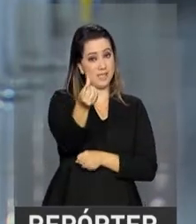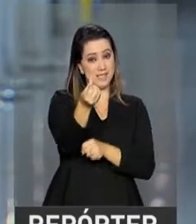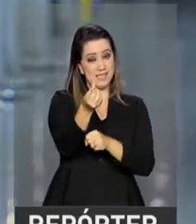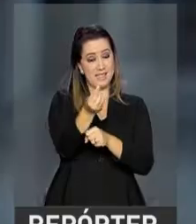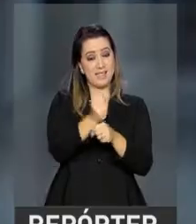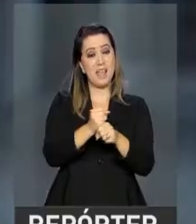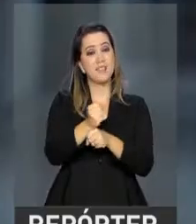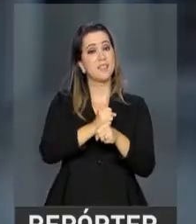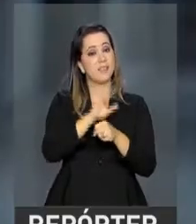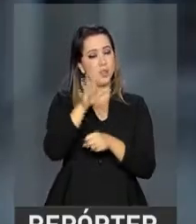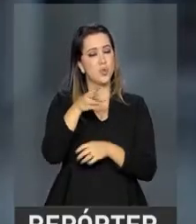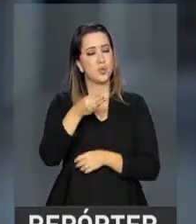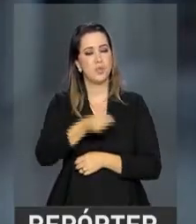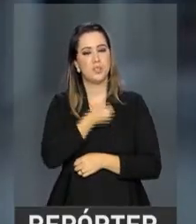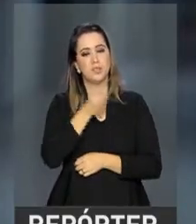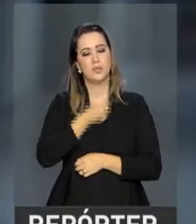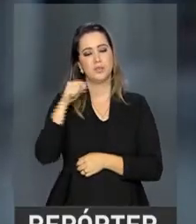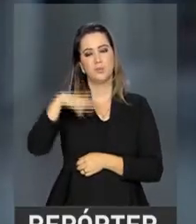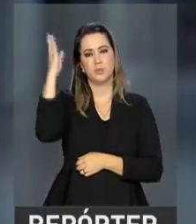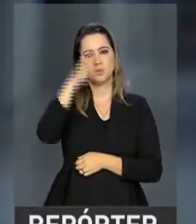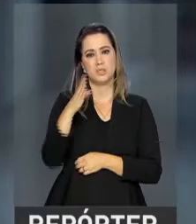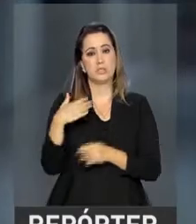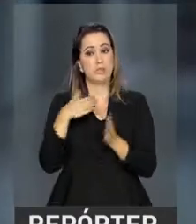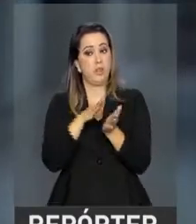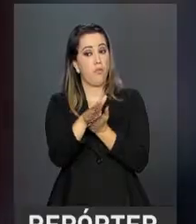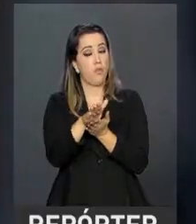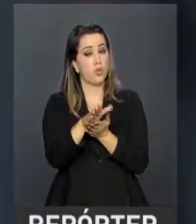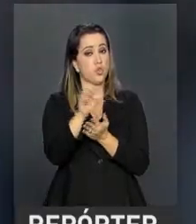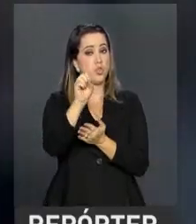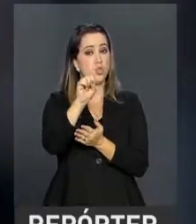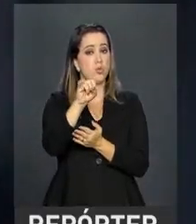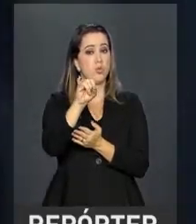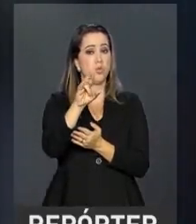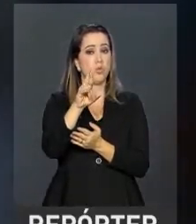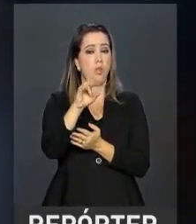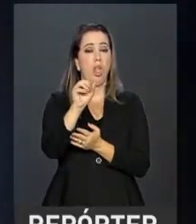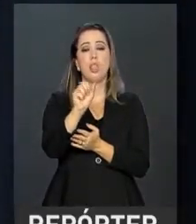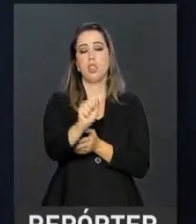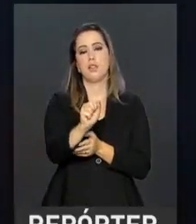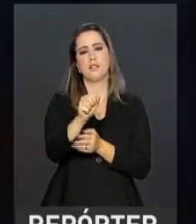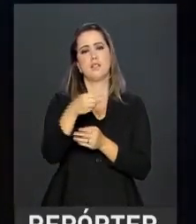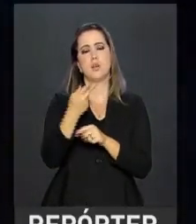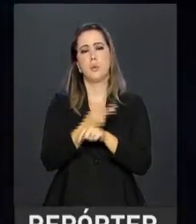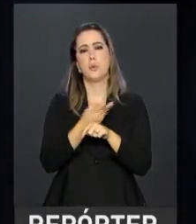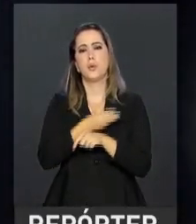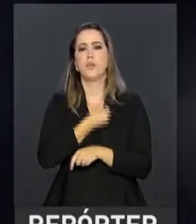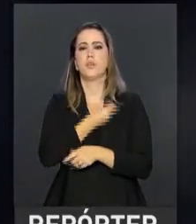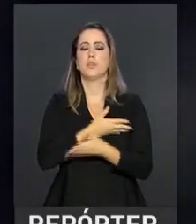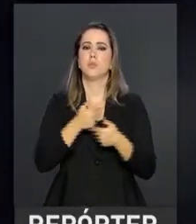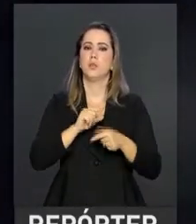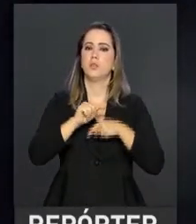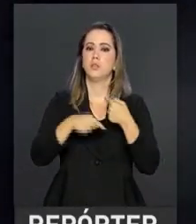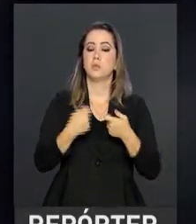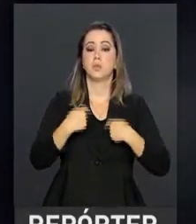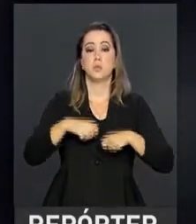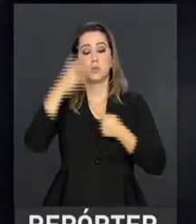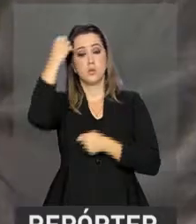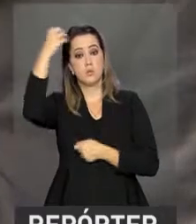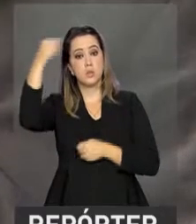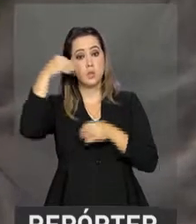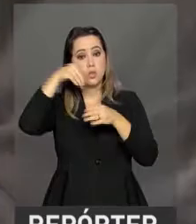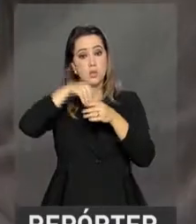brasil ele saiu da silva em busca de uma vida melhor depois que chegou ao brasil precisou fazer algumas viagens